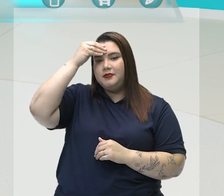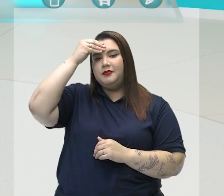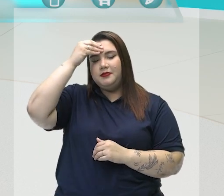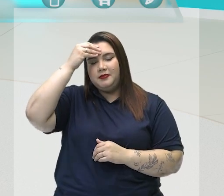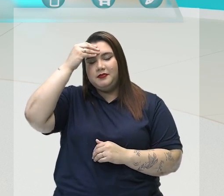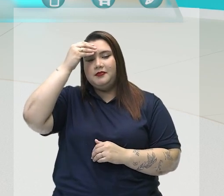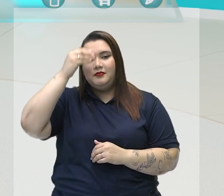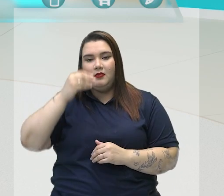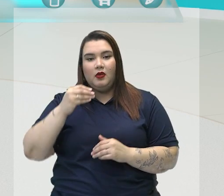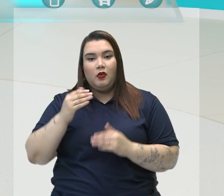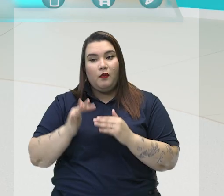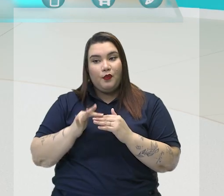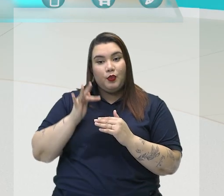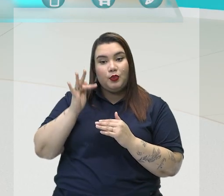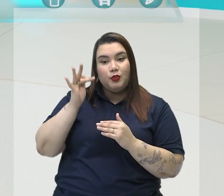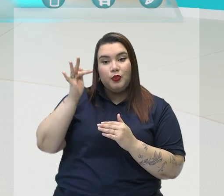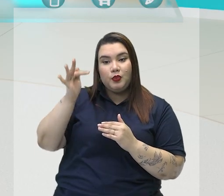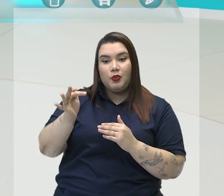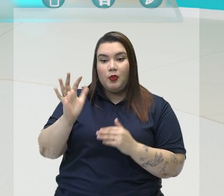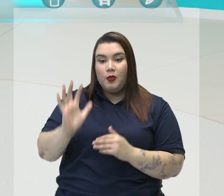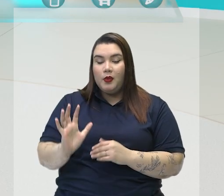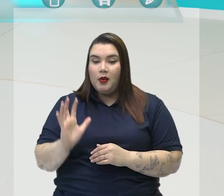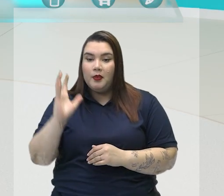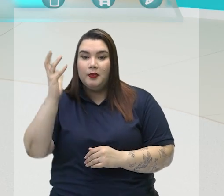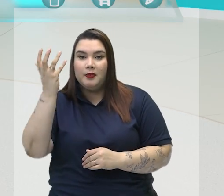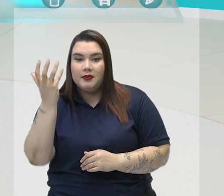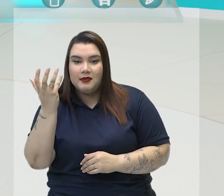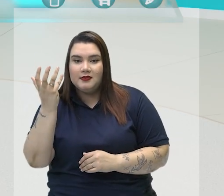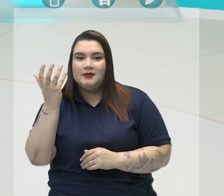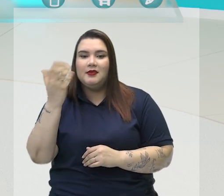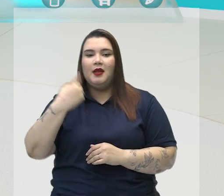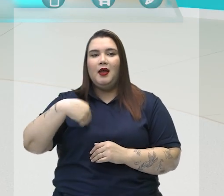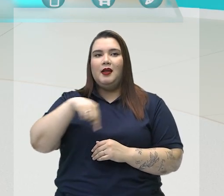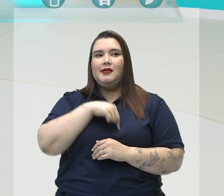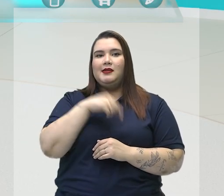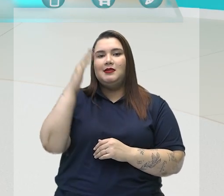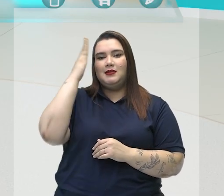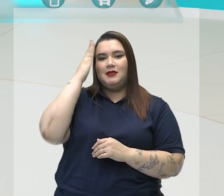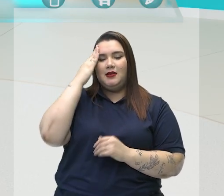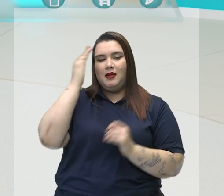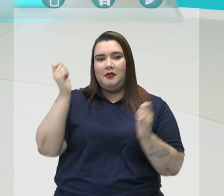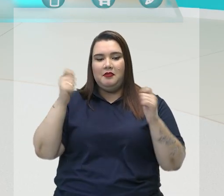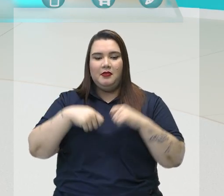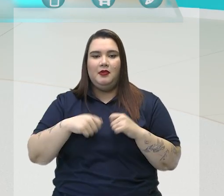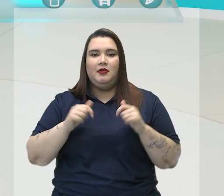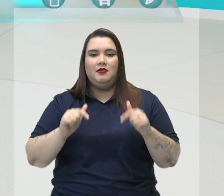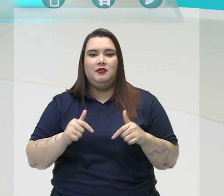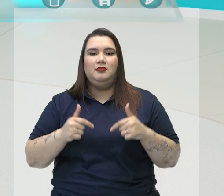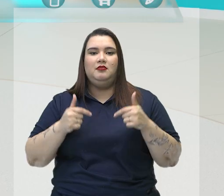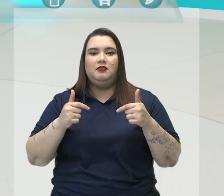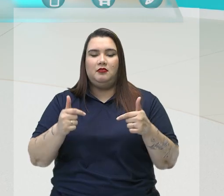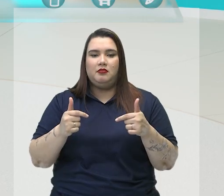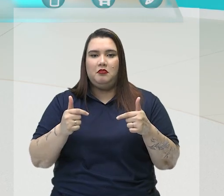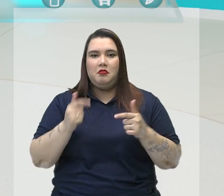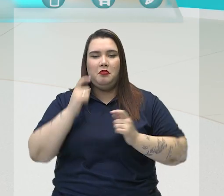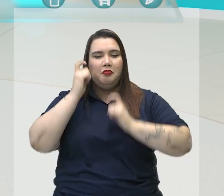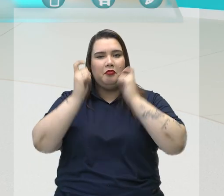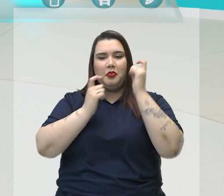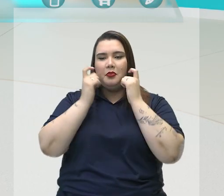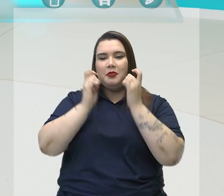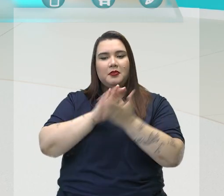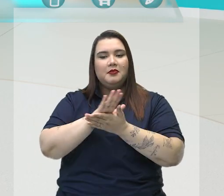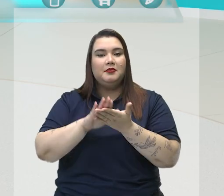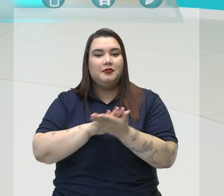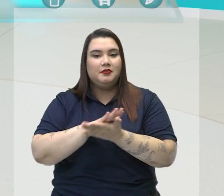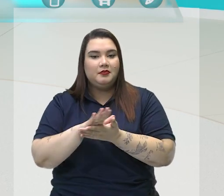gente. Quando vier a situação, nosso corpo vai saber como reagir, sem fazer muito esforço ou